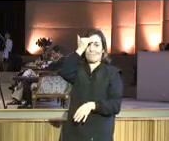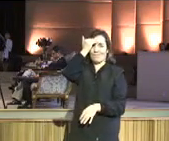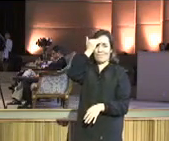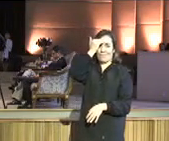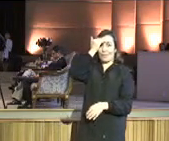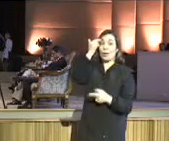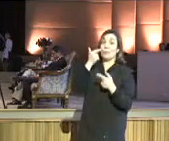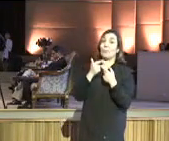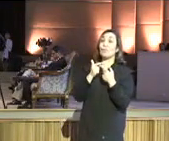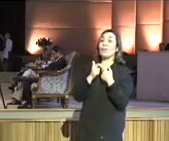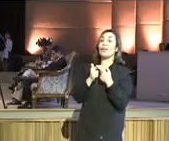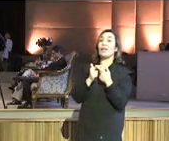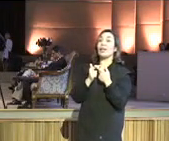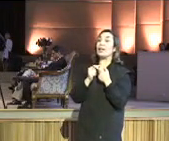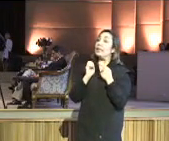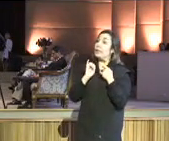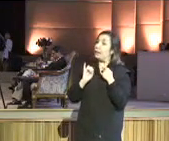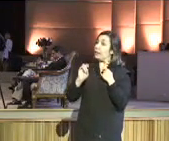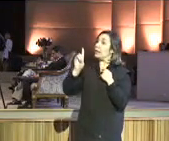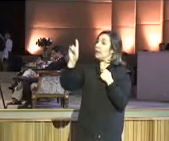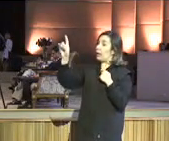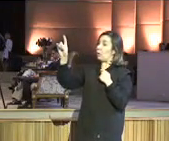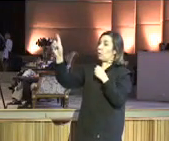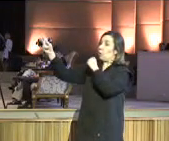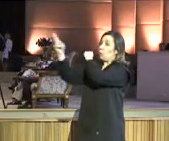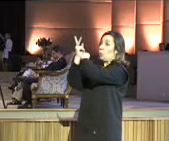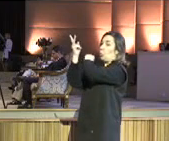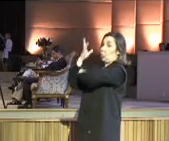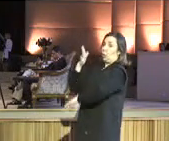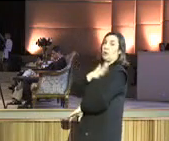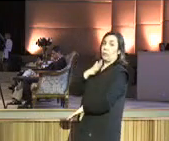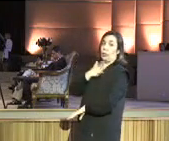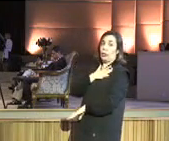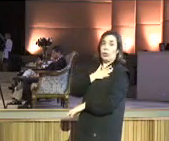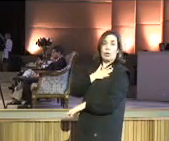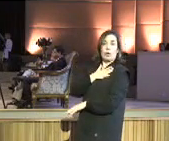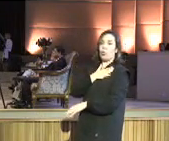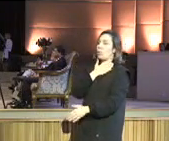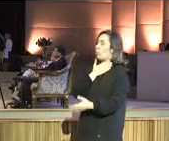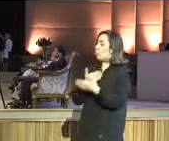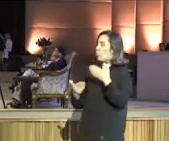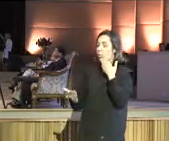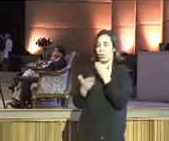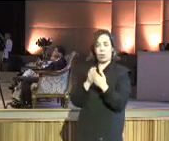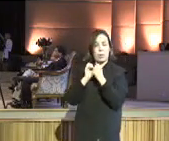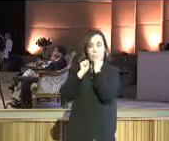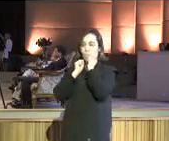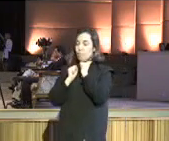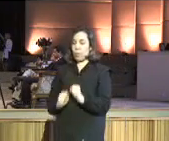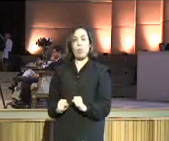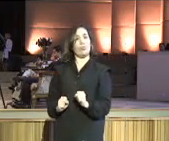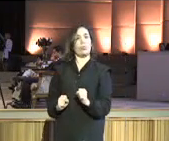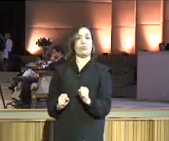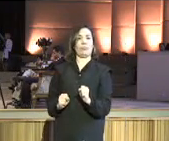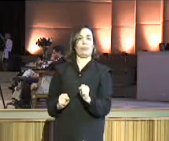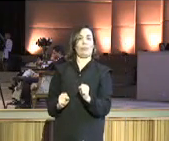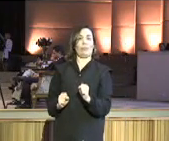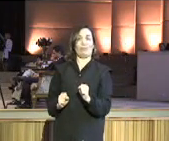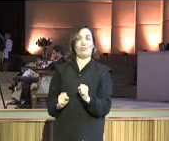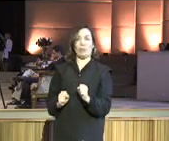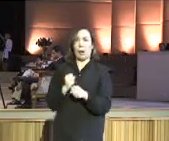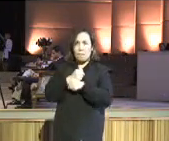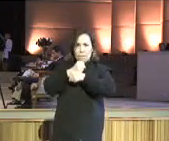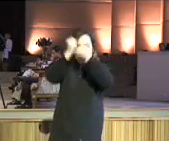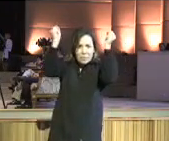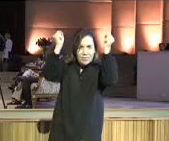Porque quando Ele é o nosso escudo, o improvável pode acontecer. O